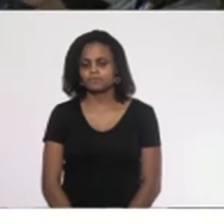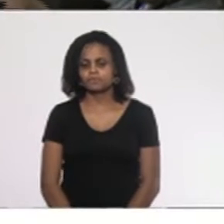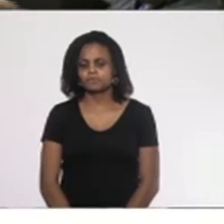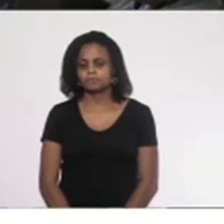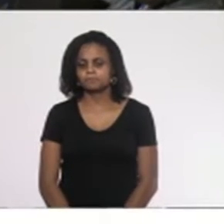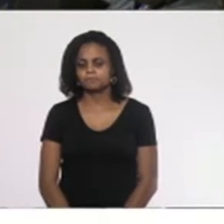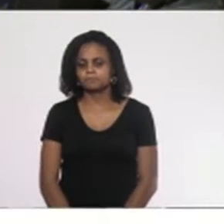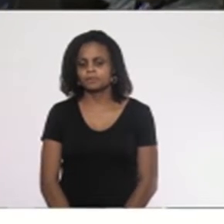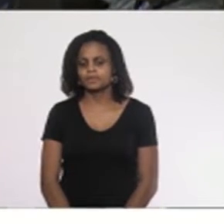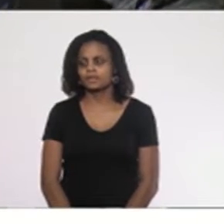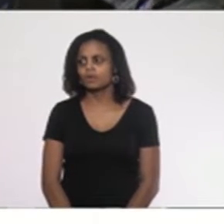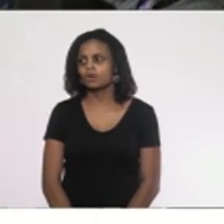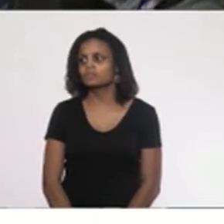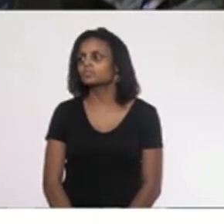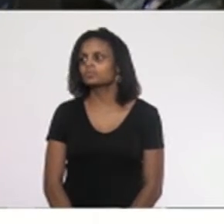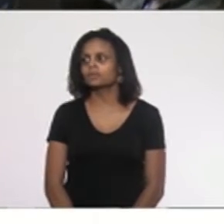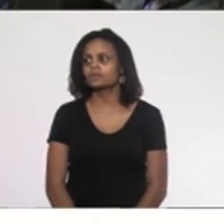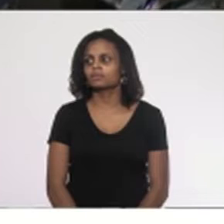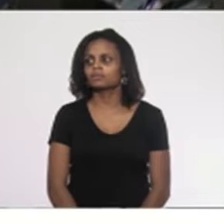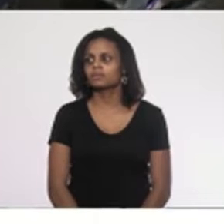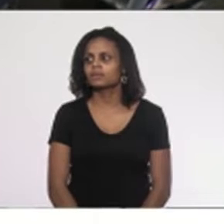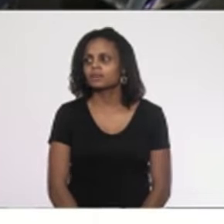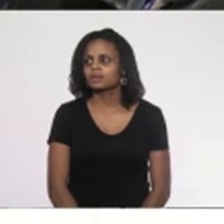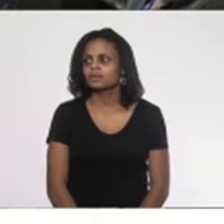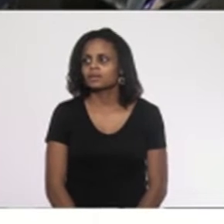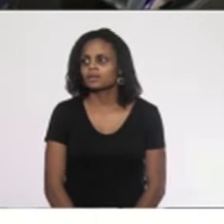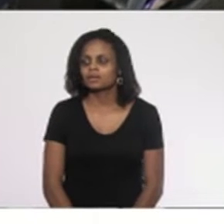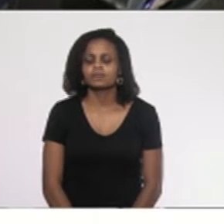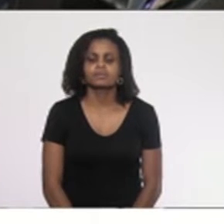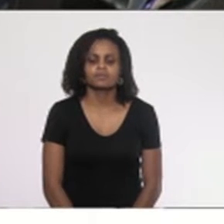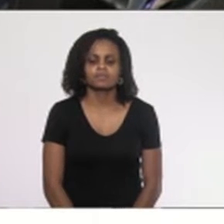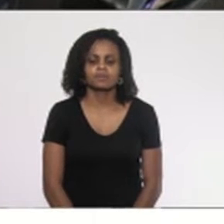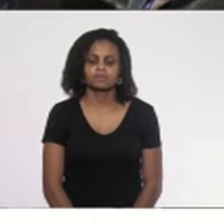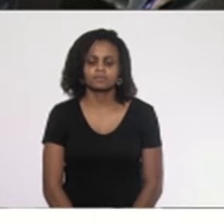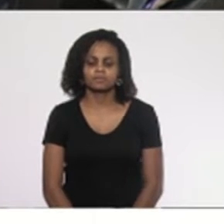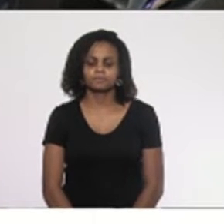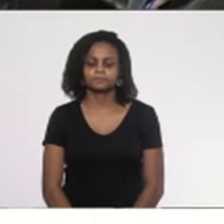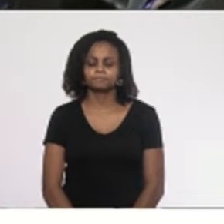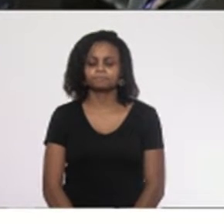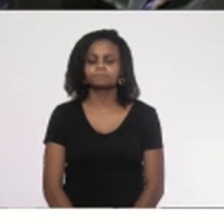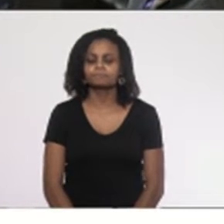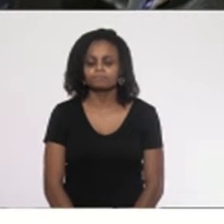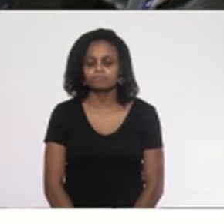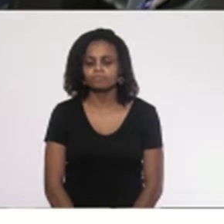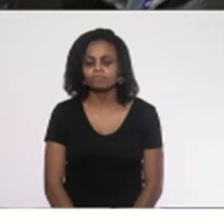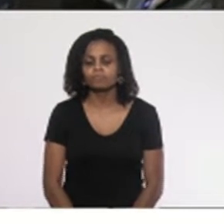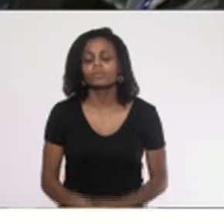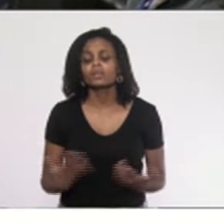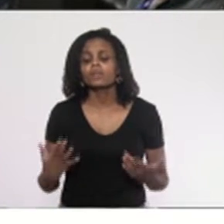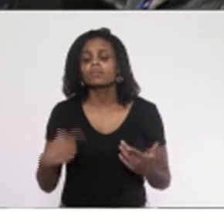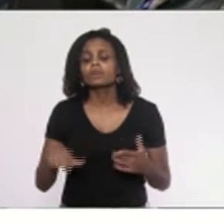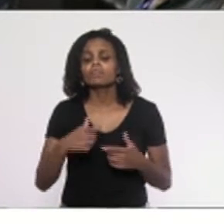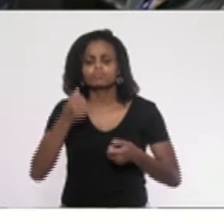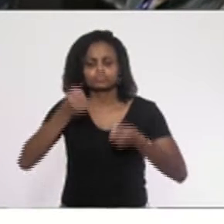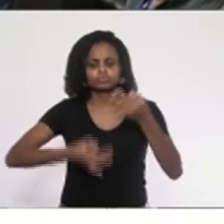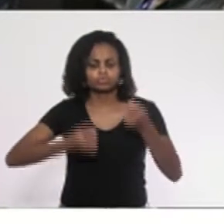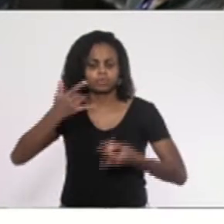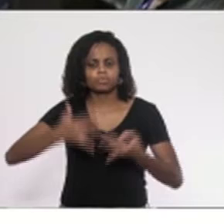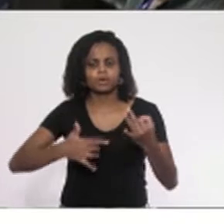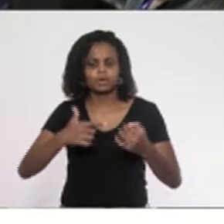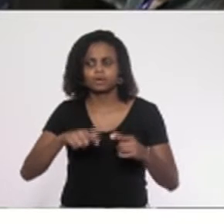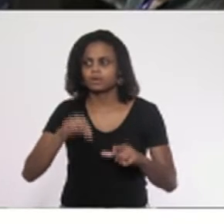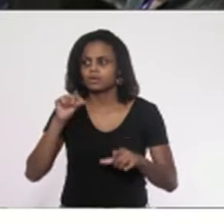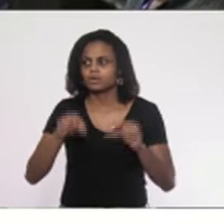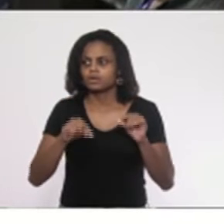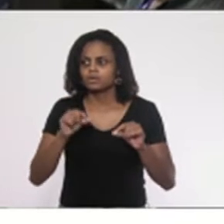Não, o senhor não. Eu fiz essa decisão. Então, vamos deliberar a questão dos destaques.